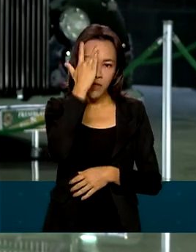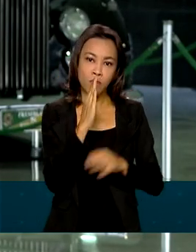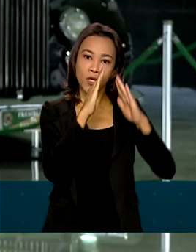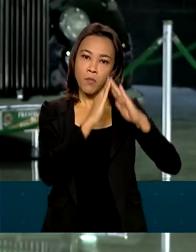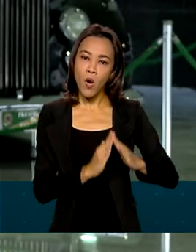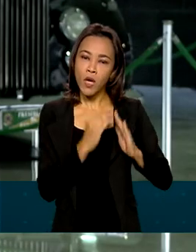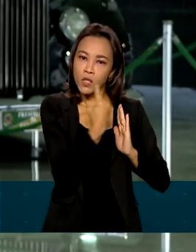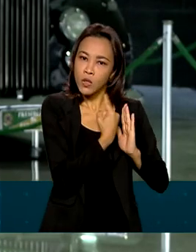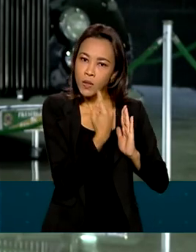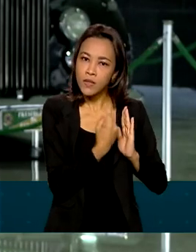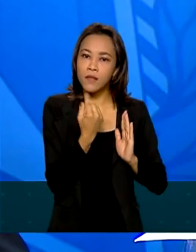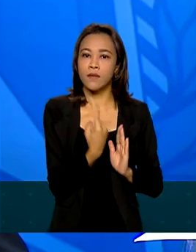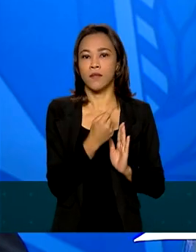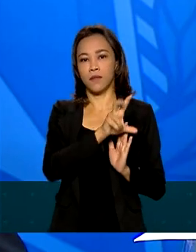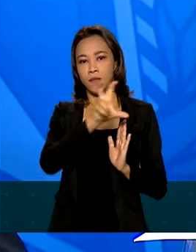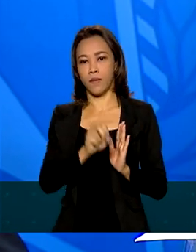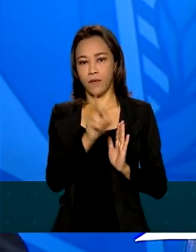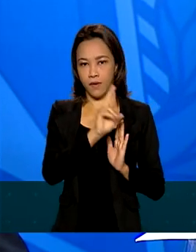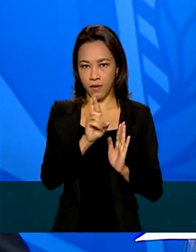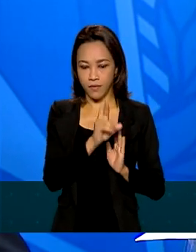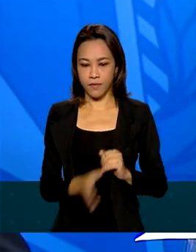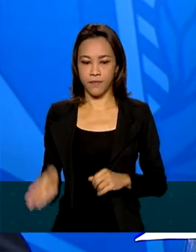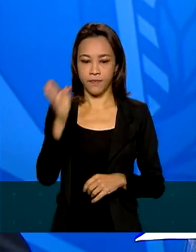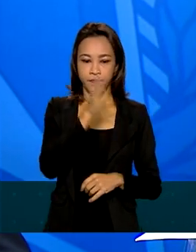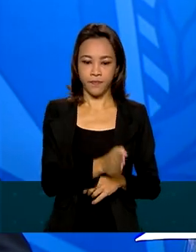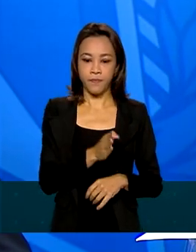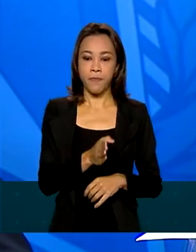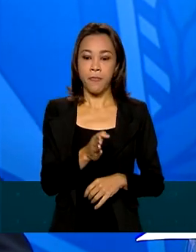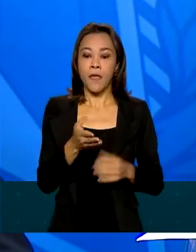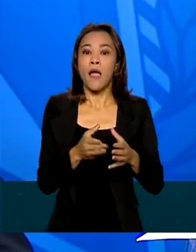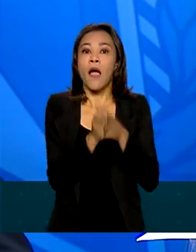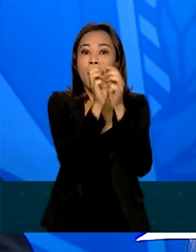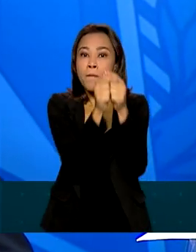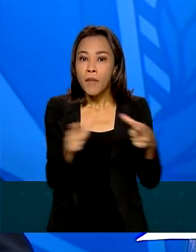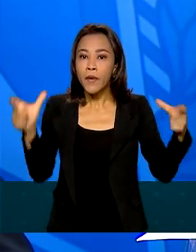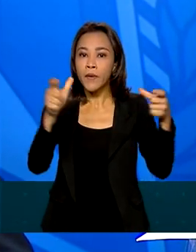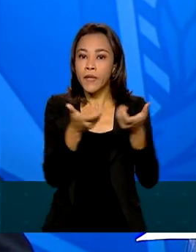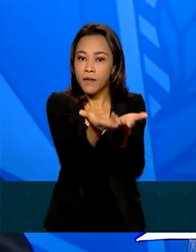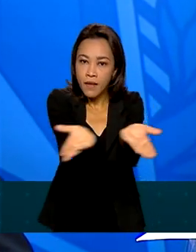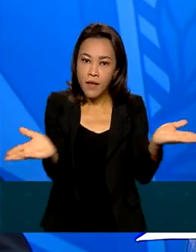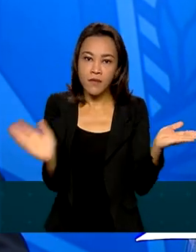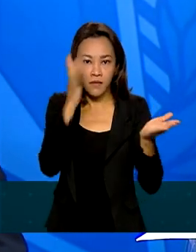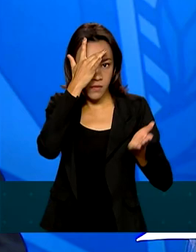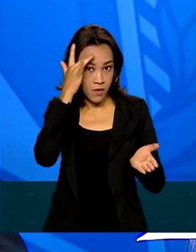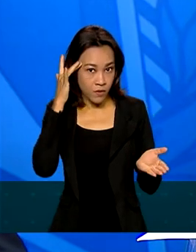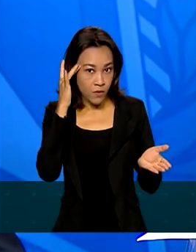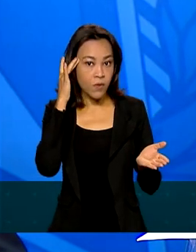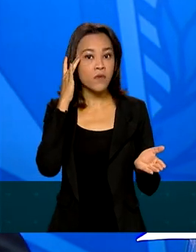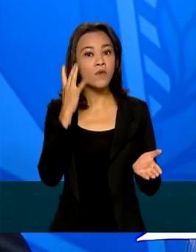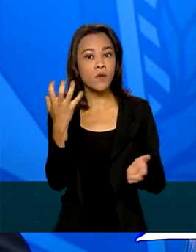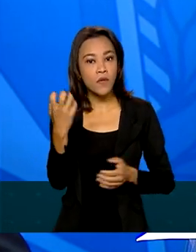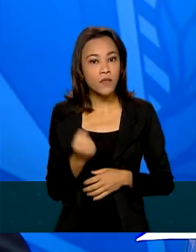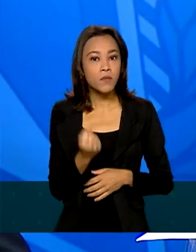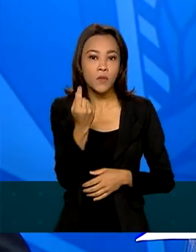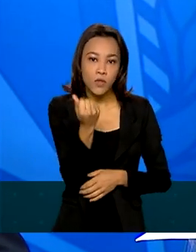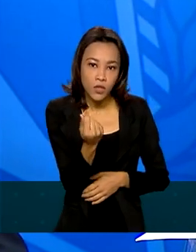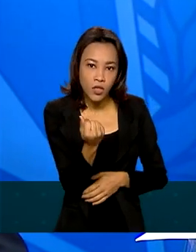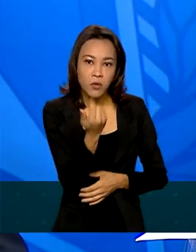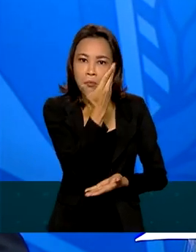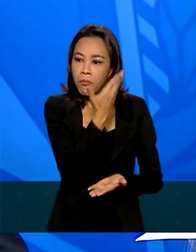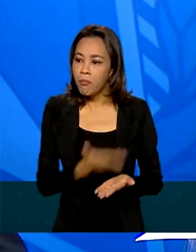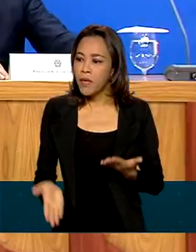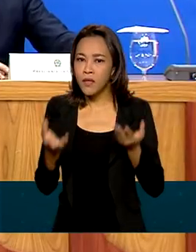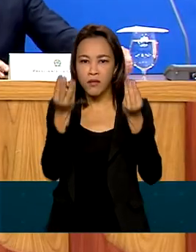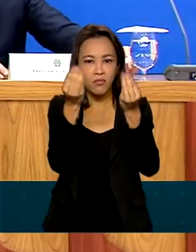R 150. Grande parte dessas pessoas, no tocante ao seu ganho, perderam praticamente